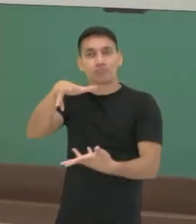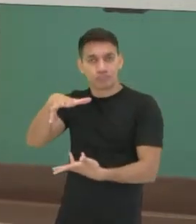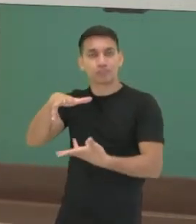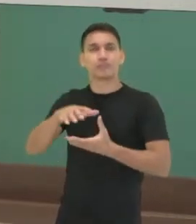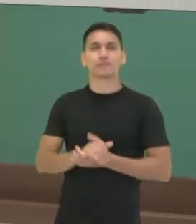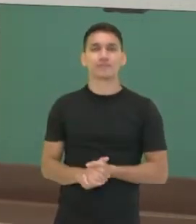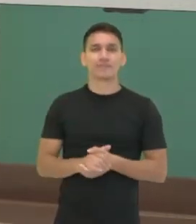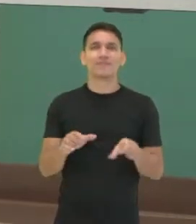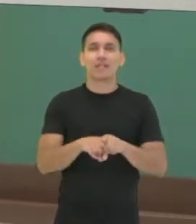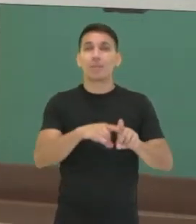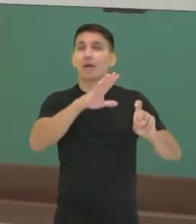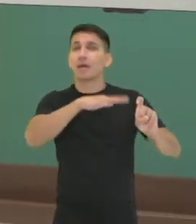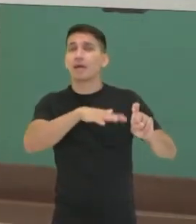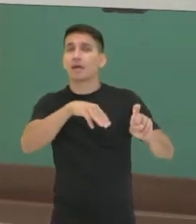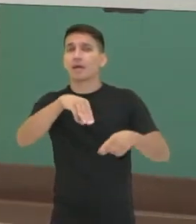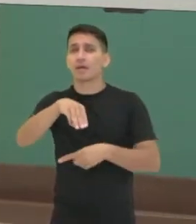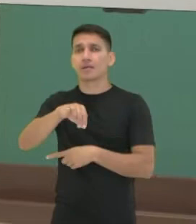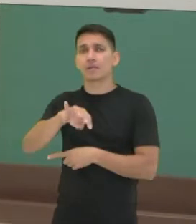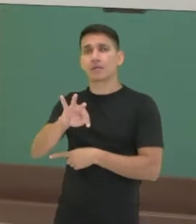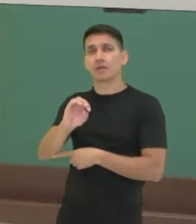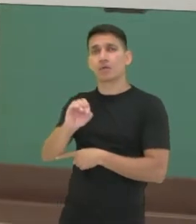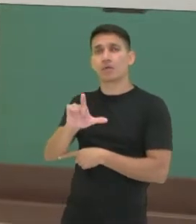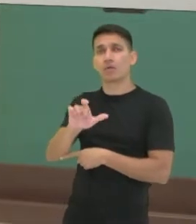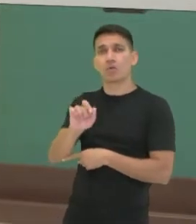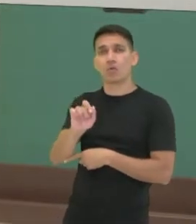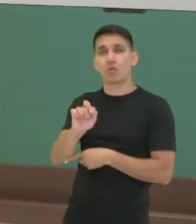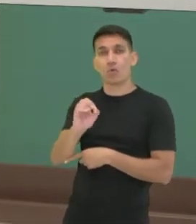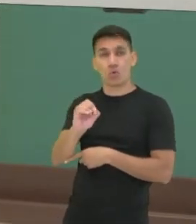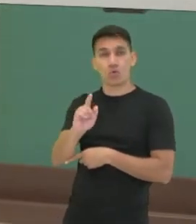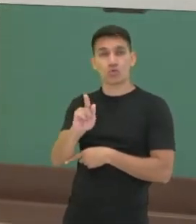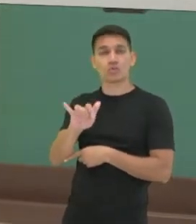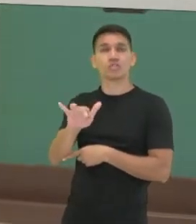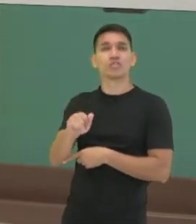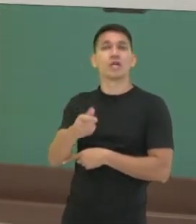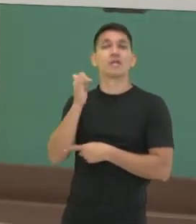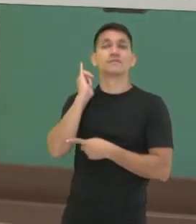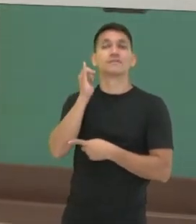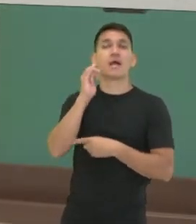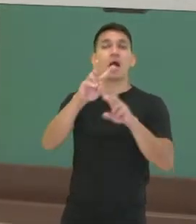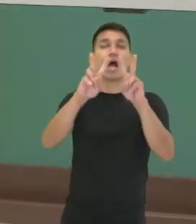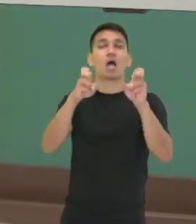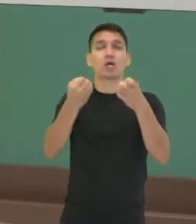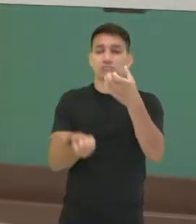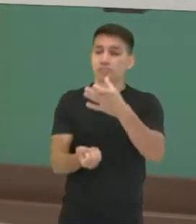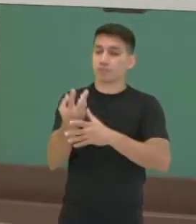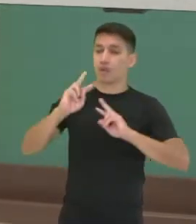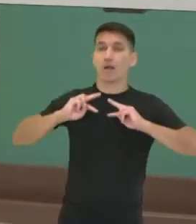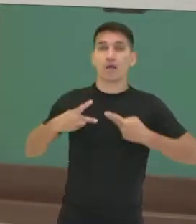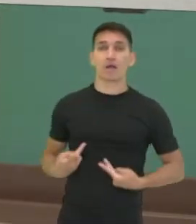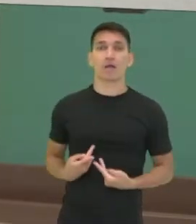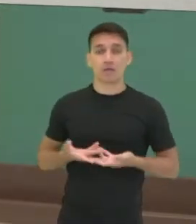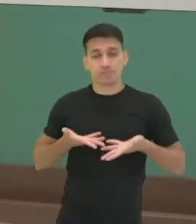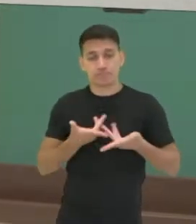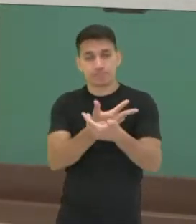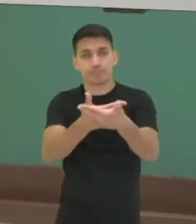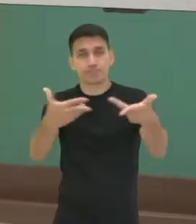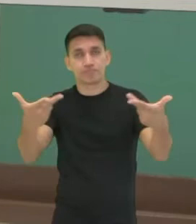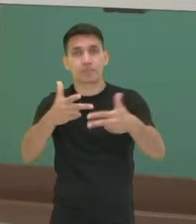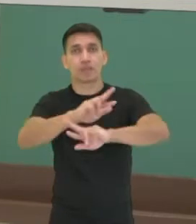e mitologia como uma narrativa sobre a origem do mundo, dos homens e das coisas para cada uma das